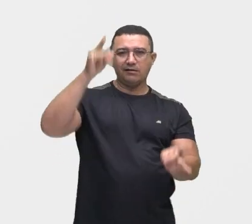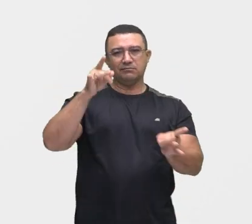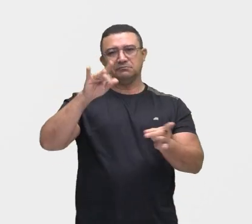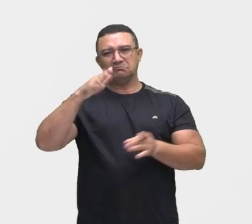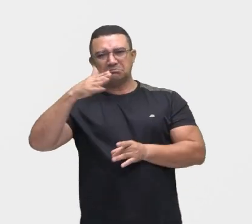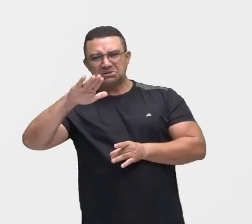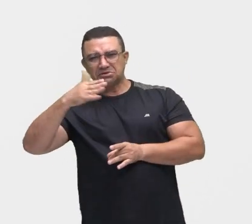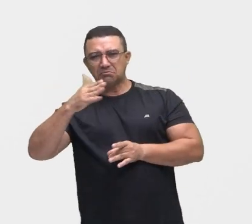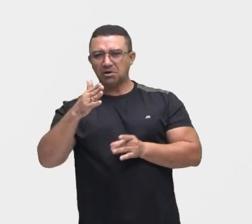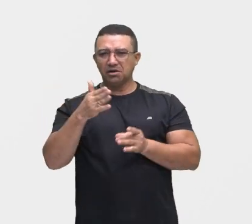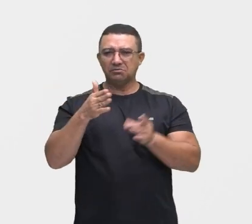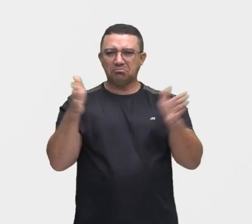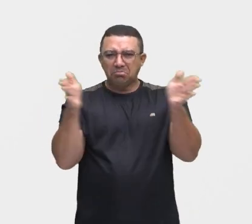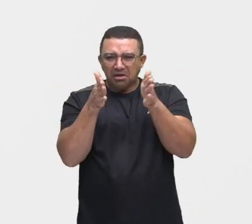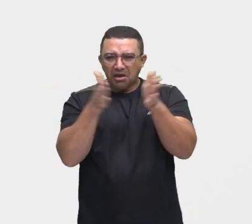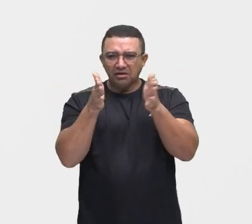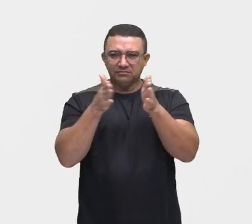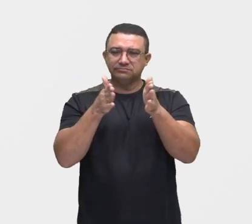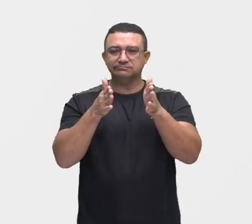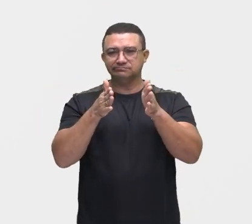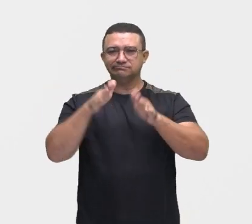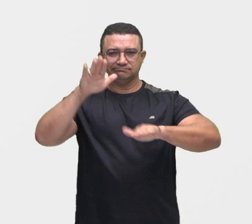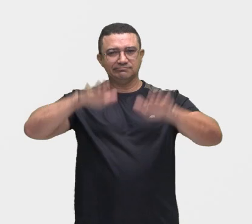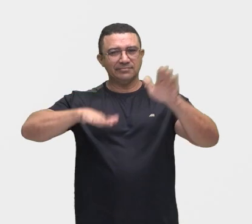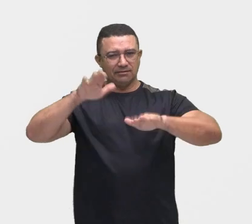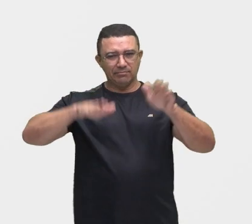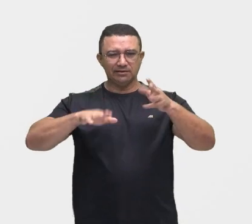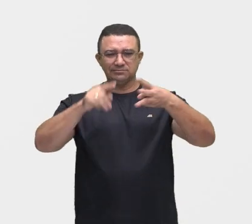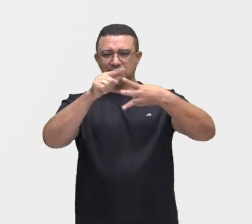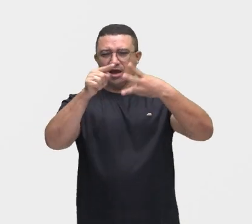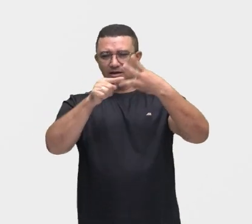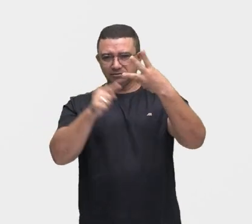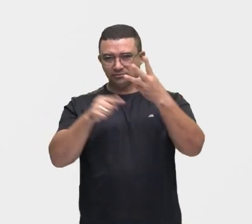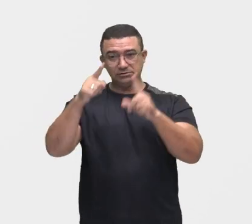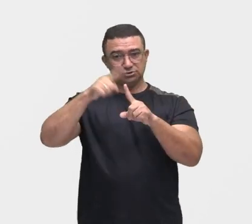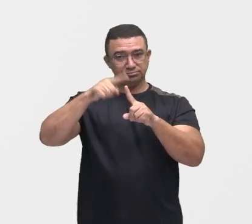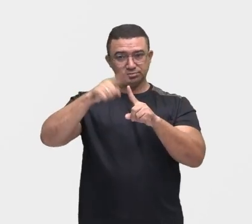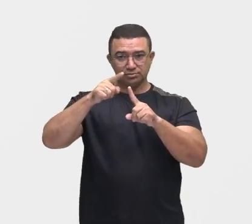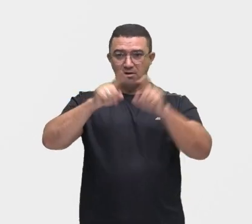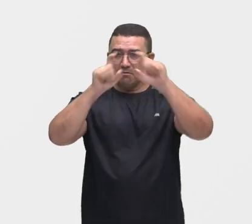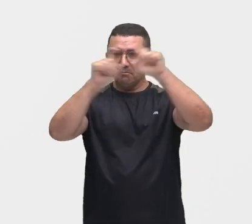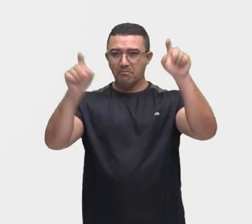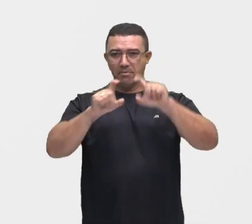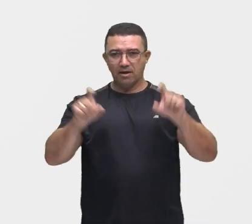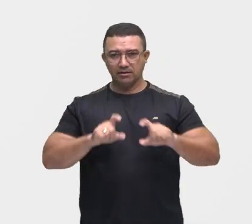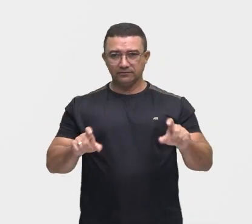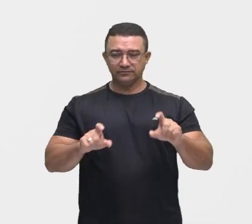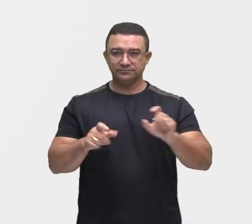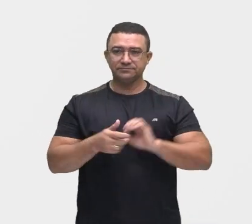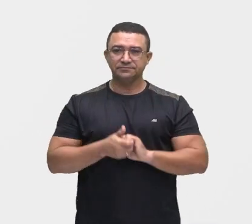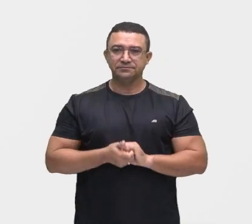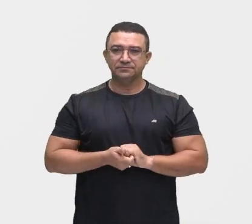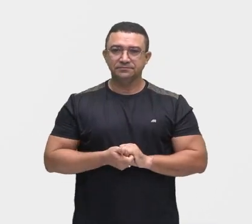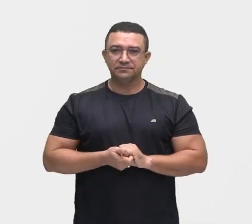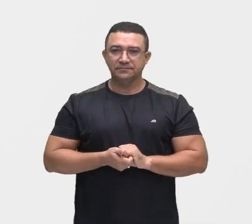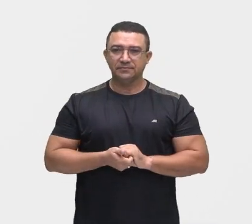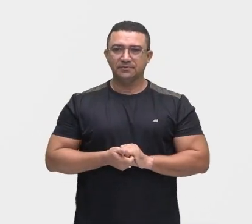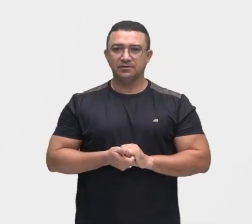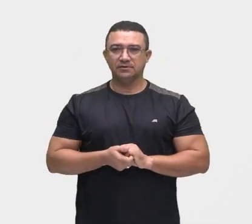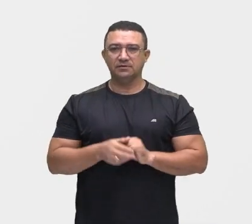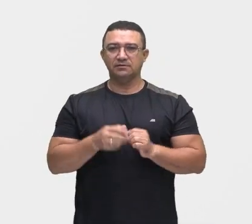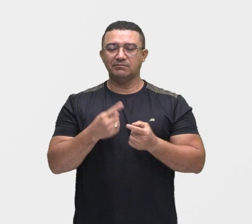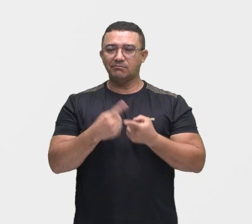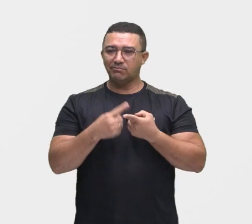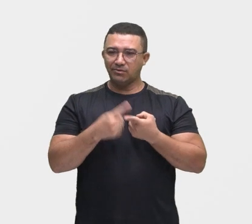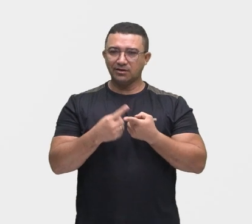médios e curtos, pequenos. Então, nós temos 3 tipos de parágrafos, não é? Porque eles podem ser